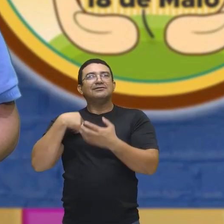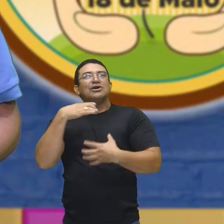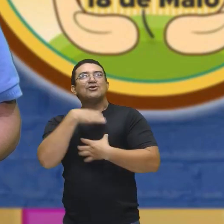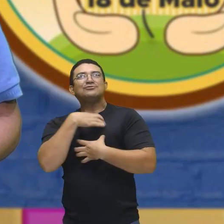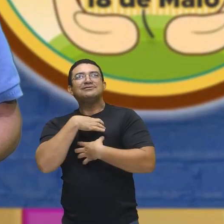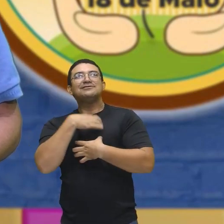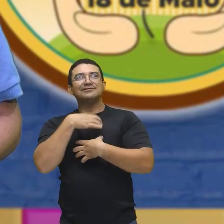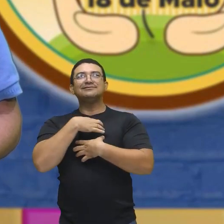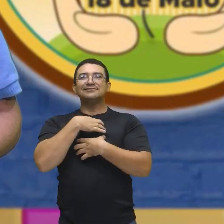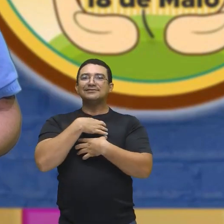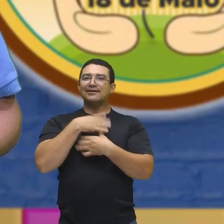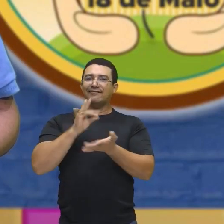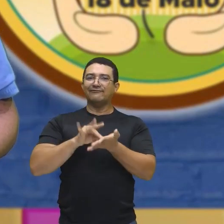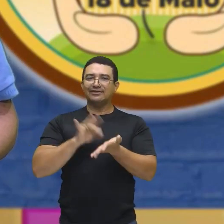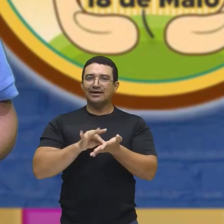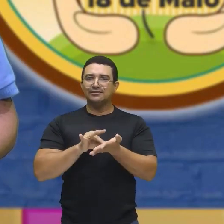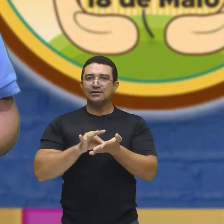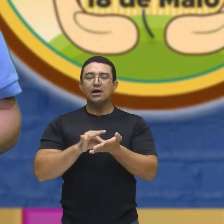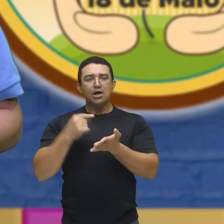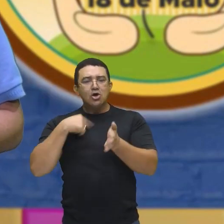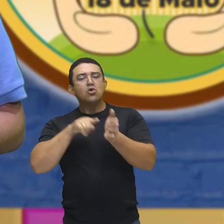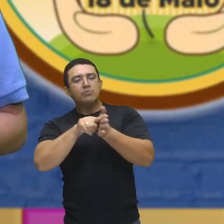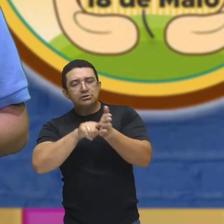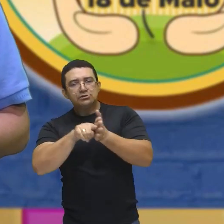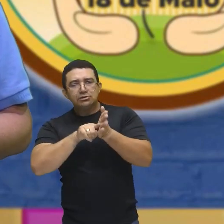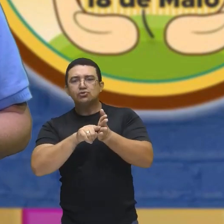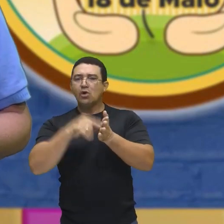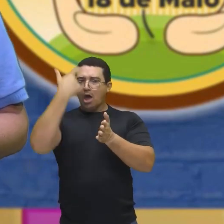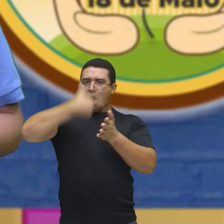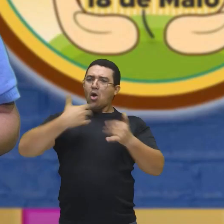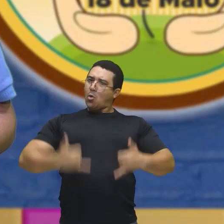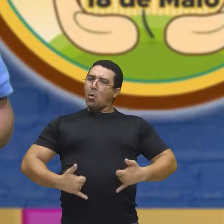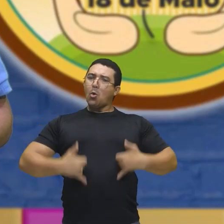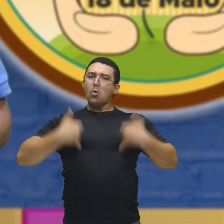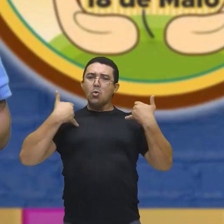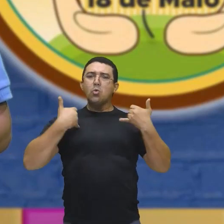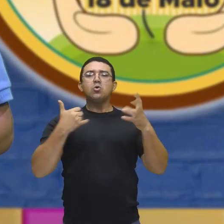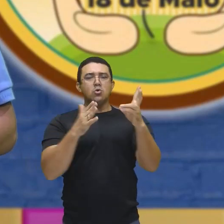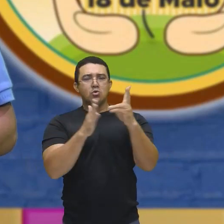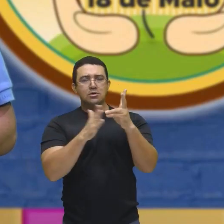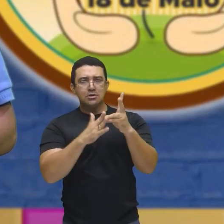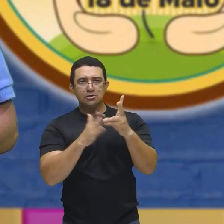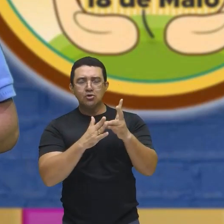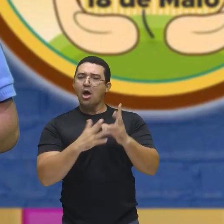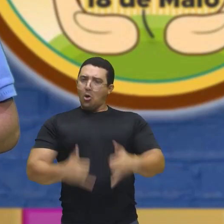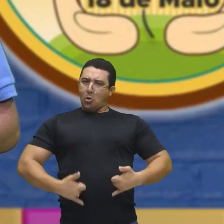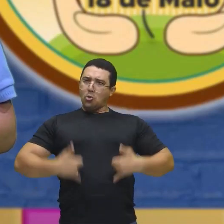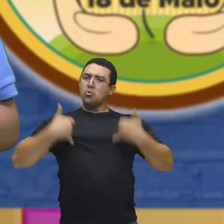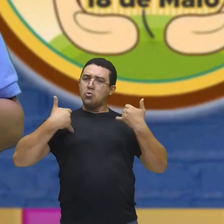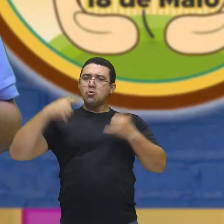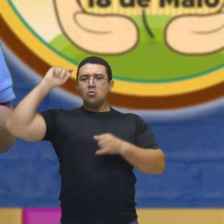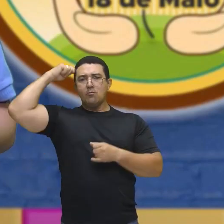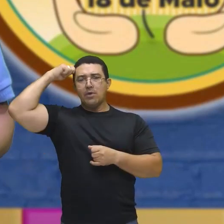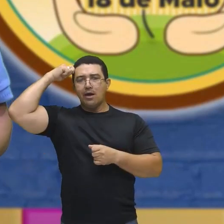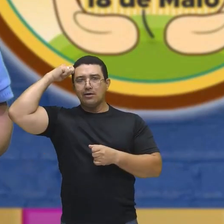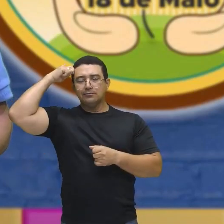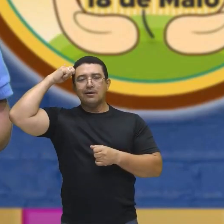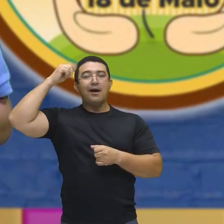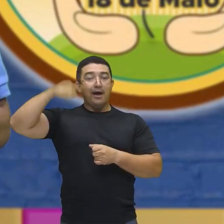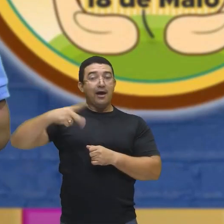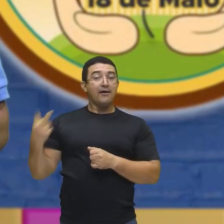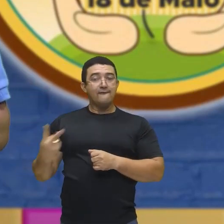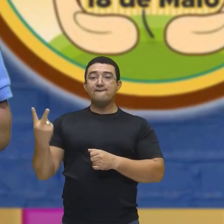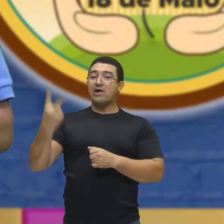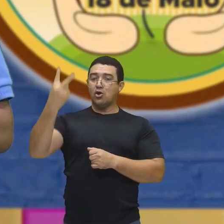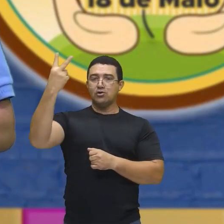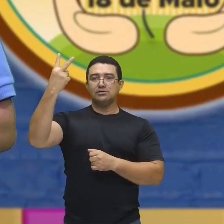pesquiso. Eu tenho orgulho de ser chamado de índio. Opa, eu tenho orgulho de ser chamado de negro. Então, é valorizar,